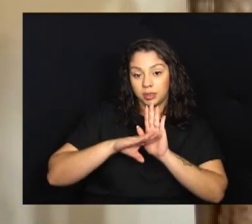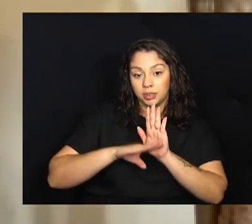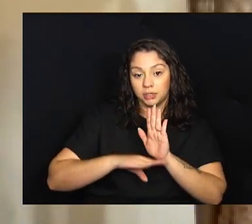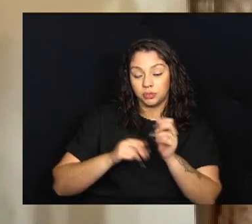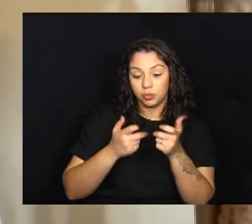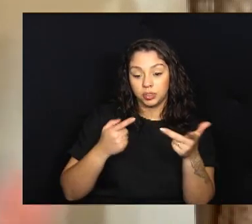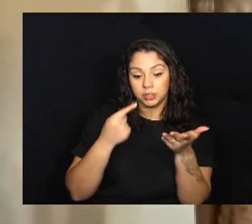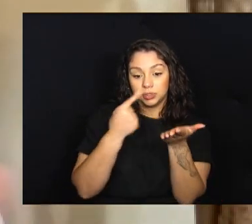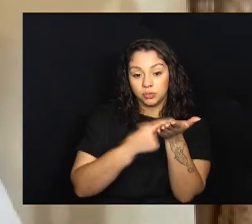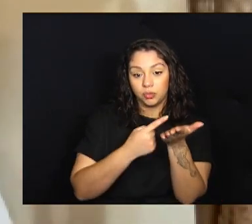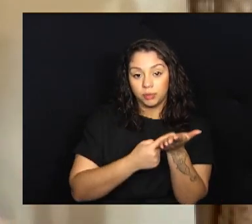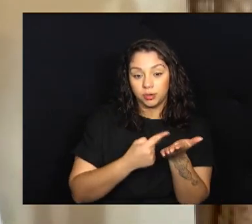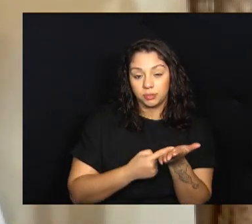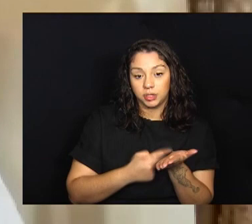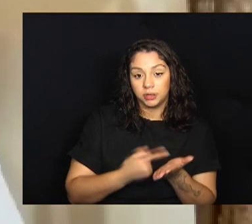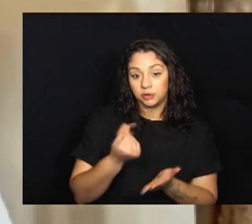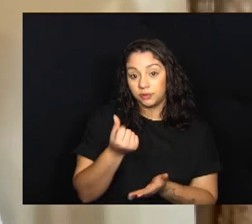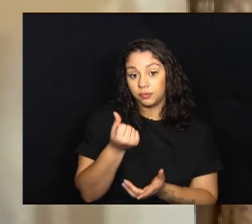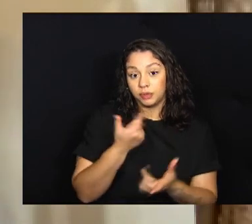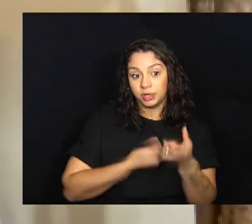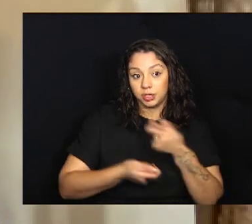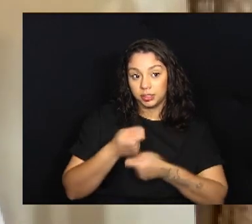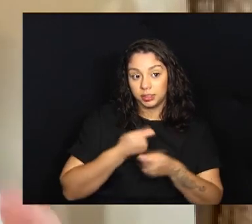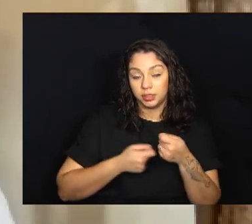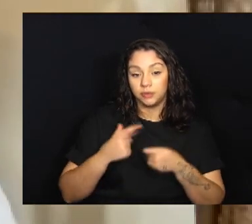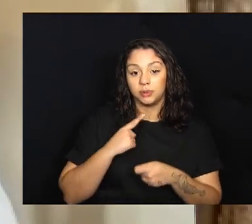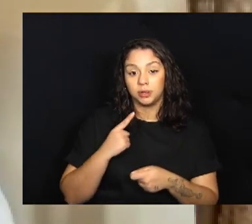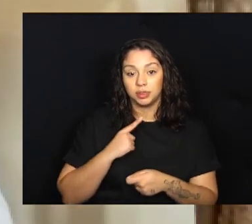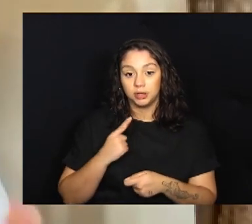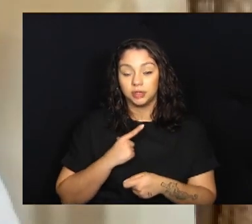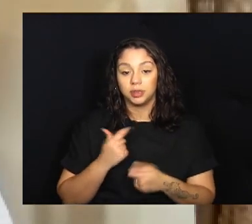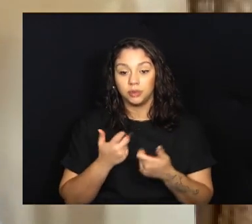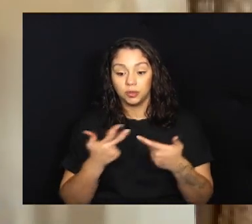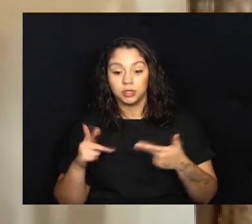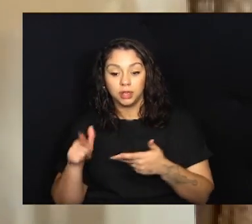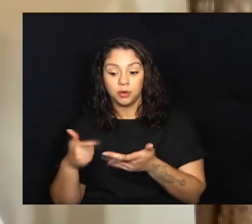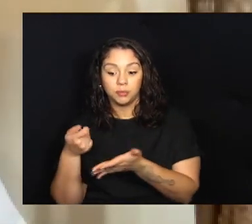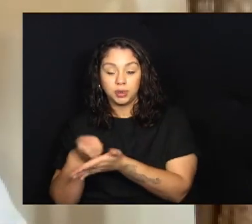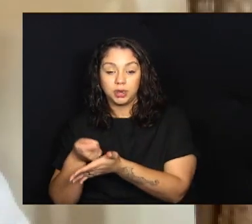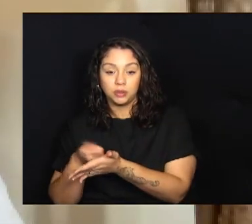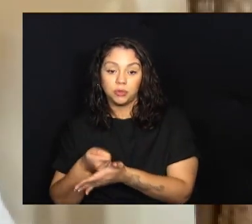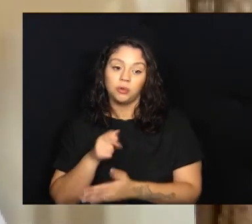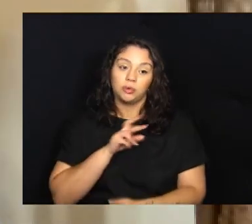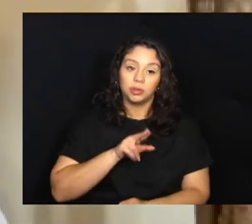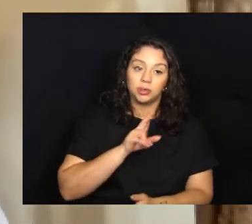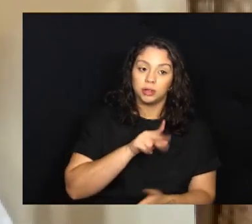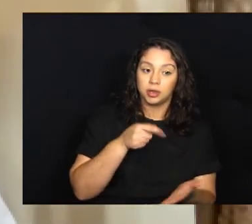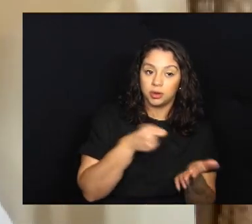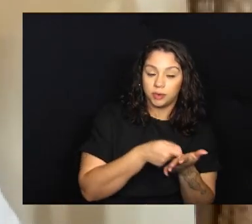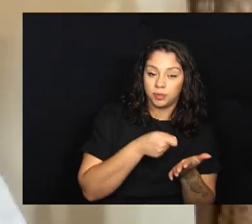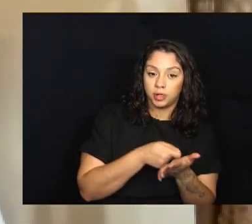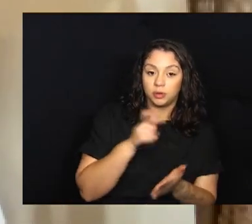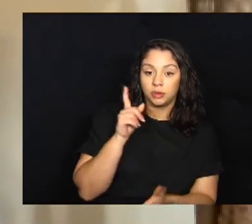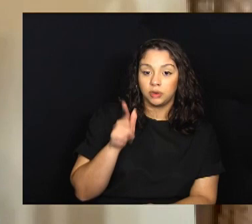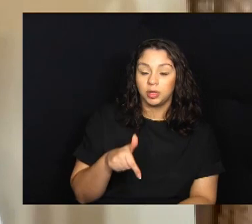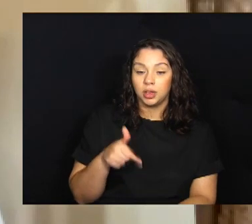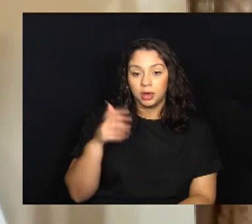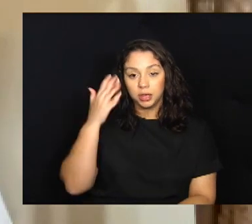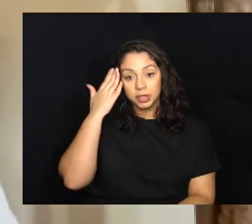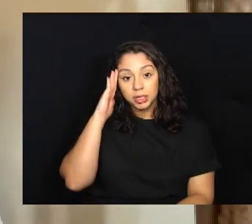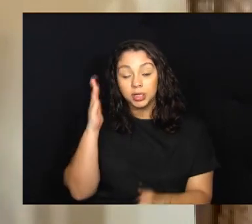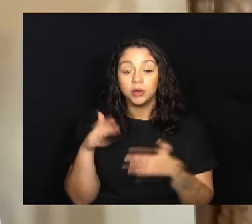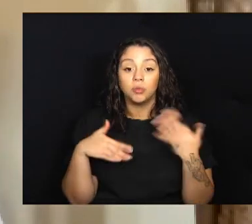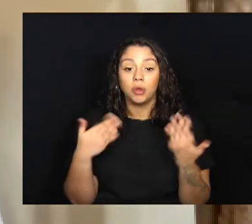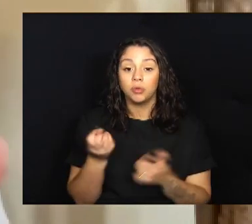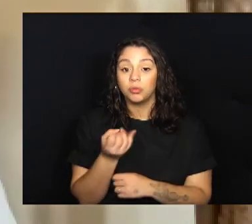compromissos financeiros, depois separe esses compromissos em obrigatório e não obrigatório para você entender qual é o volume de dinheiro